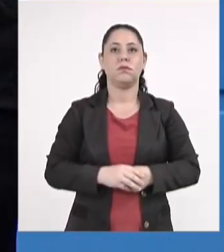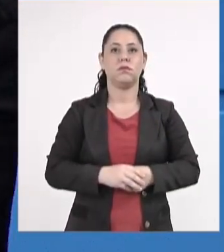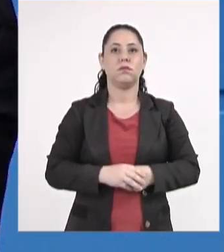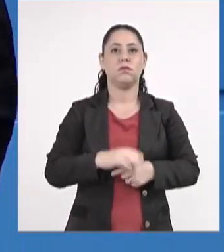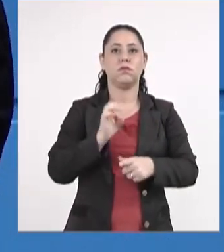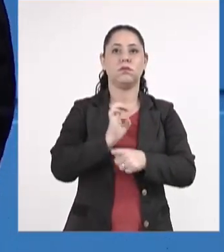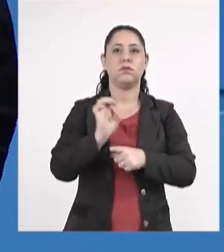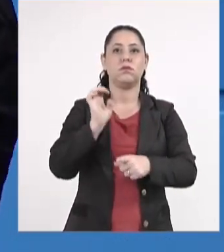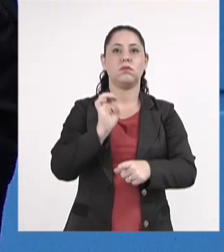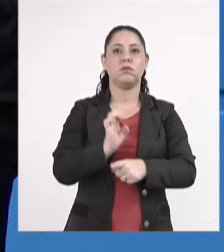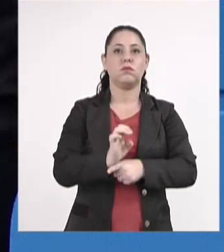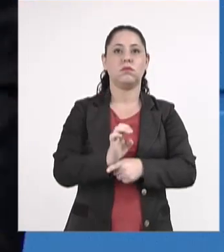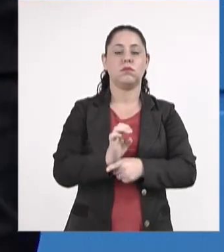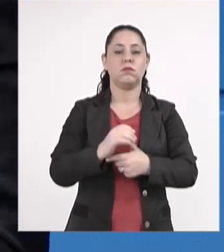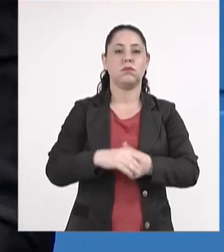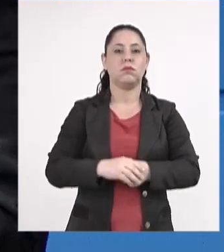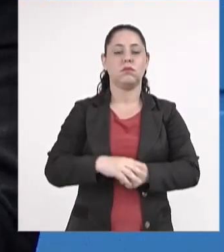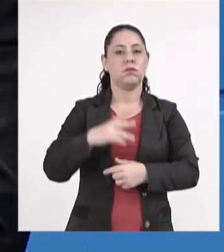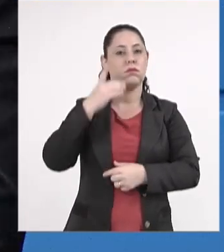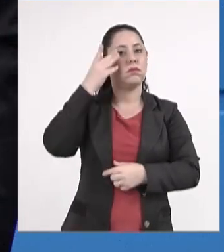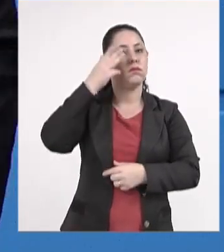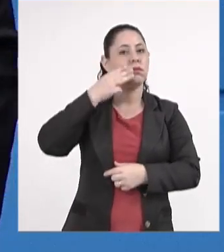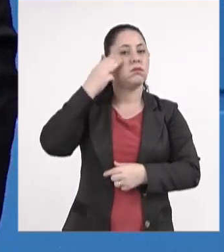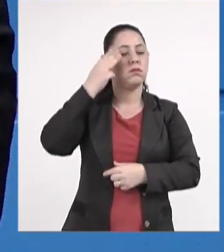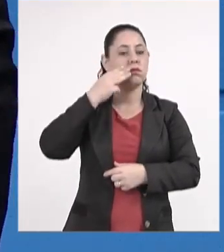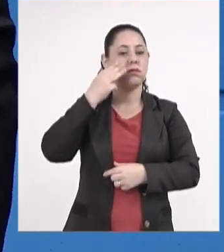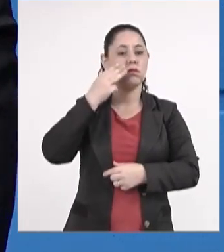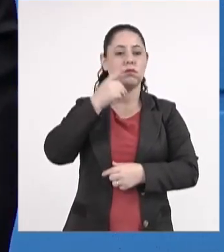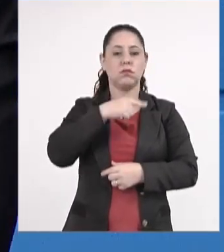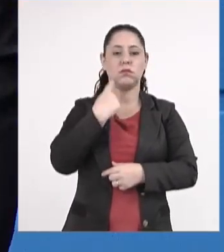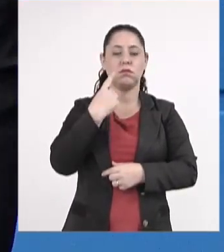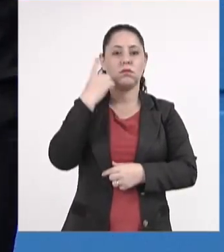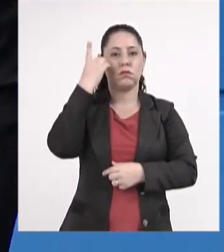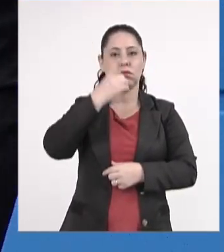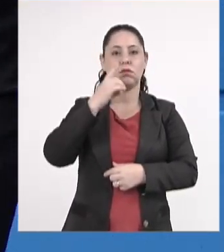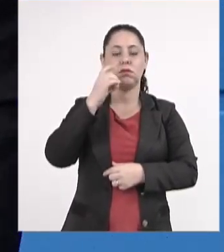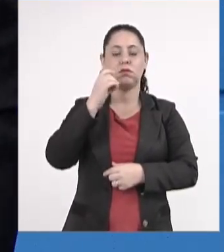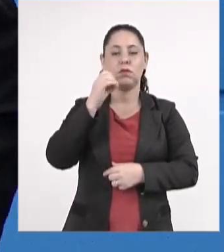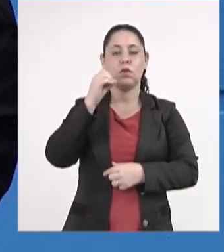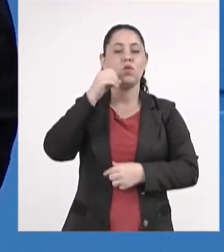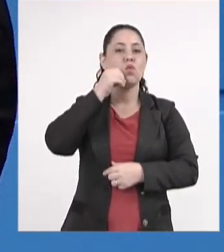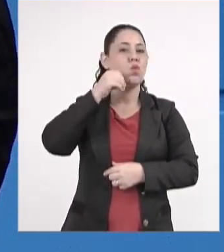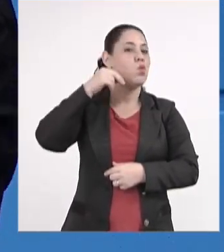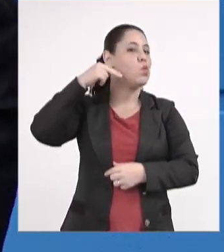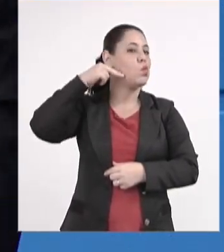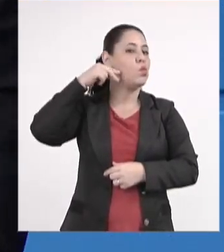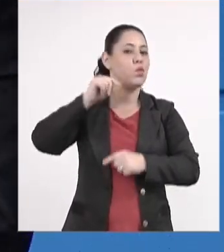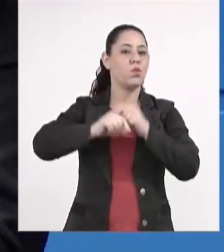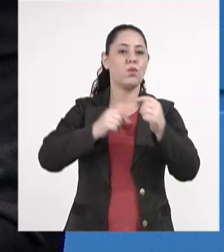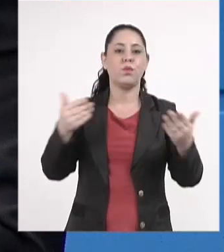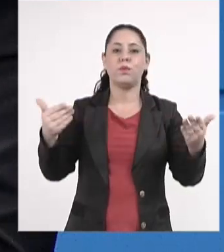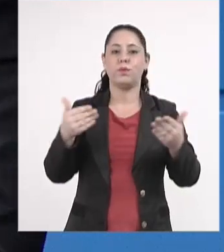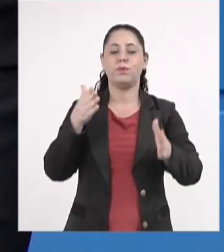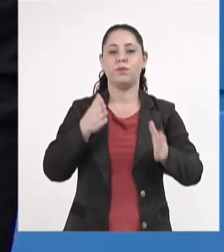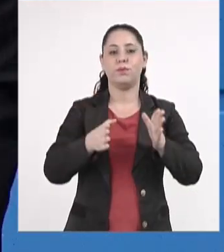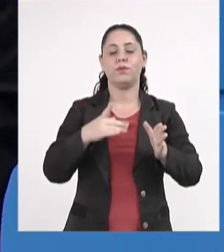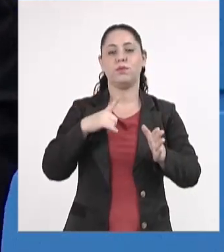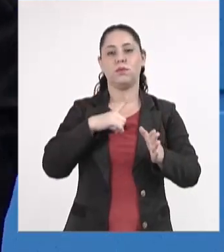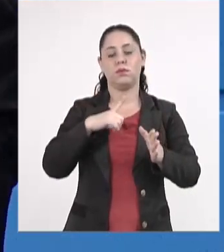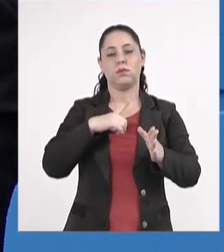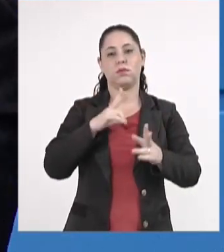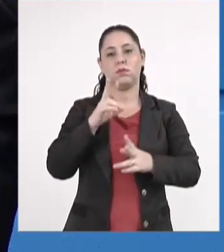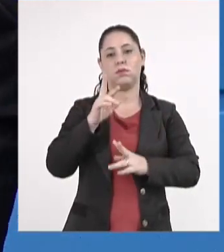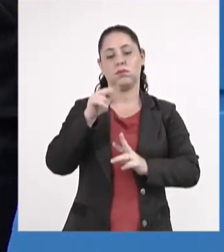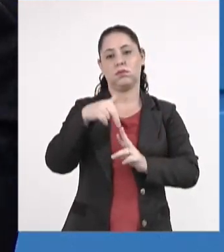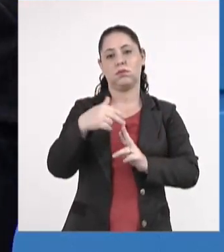Estadual aqui nosso Parlamento deputada Mara veio então com o falecimento Deputado onevan ela assumiu o mandato e hoje esse parlamento